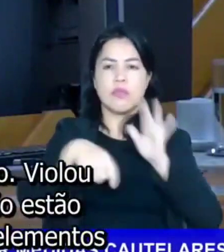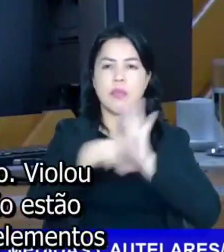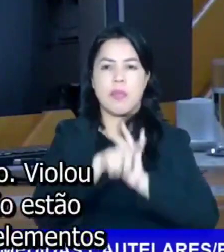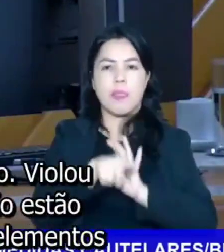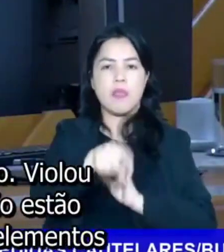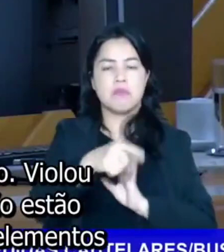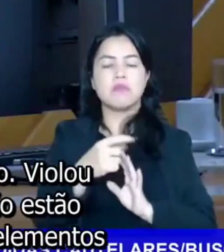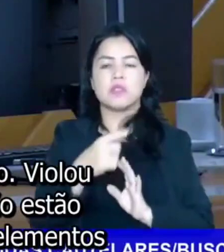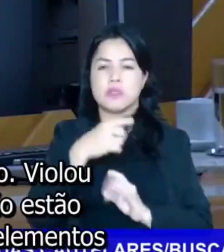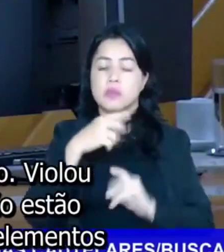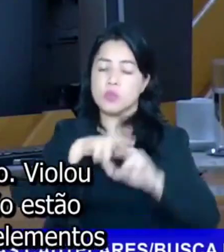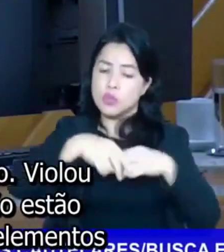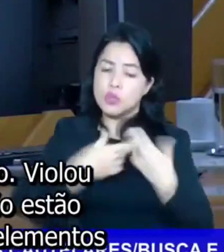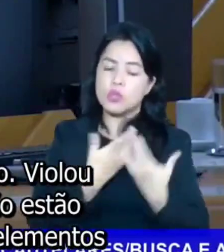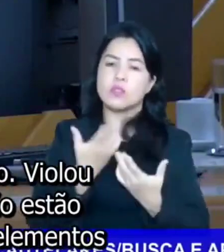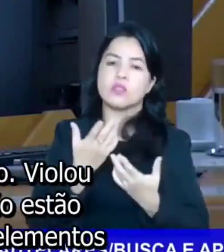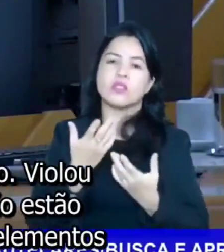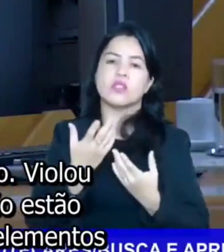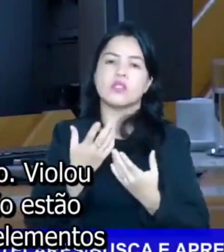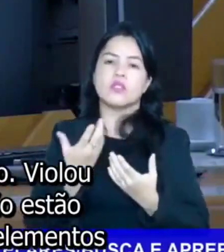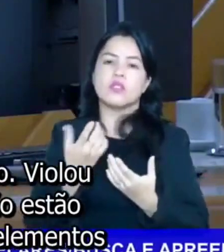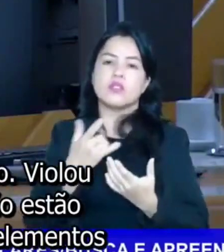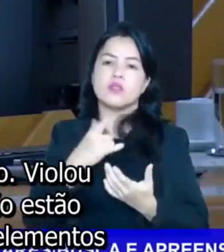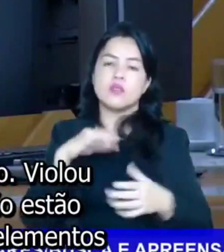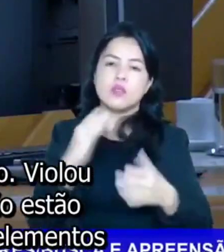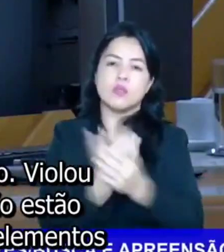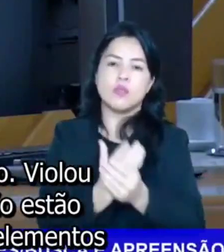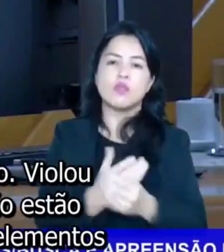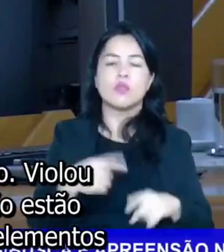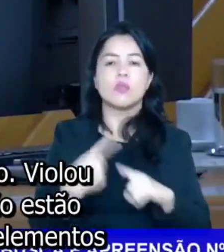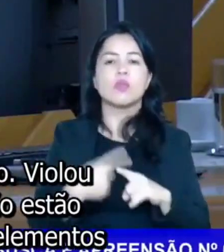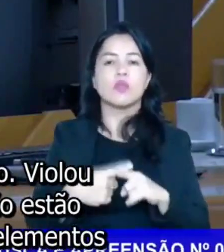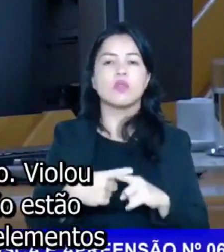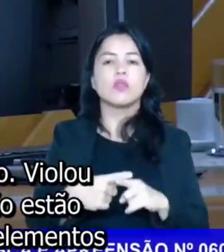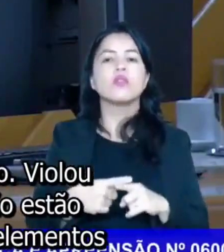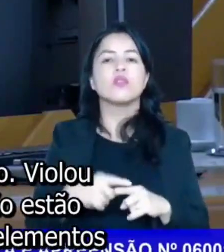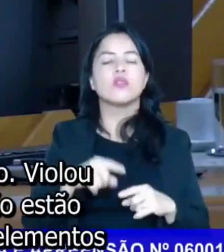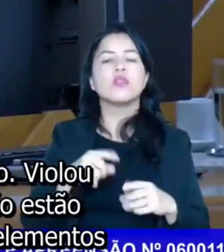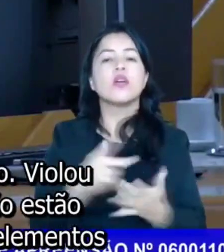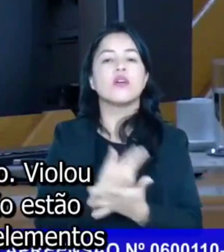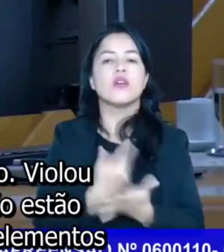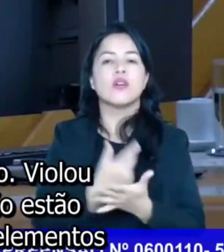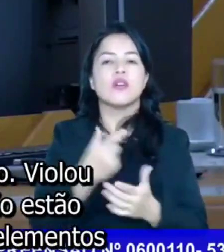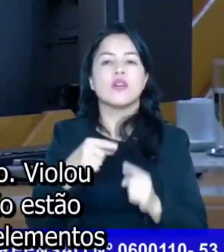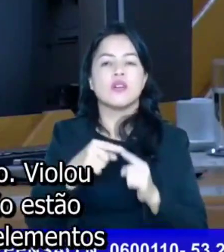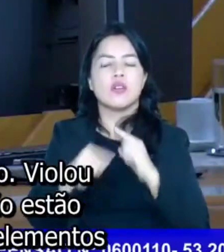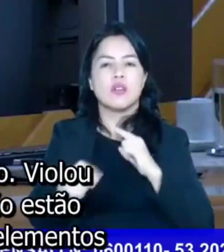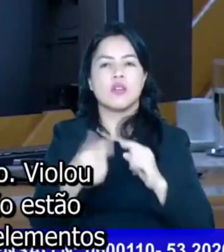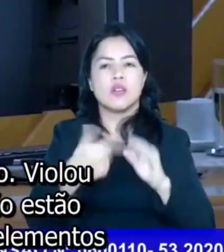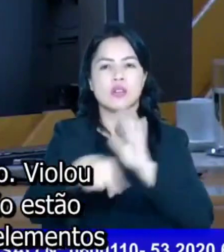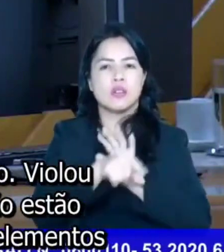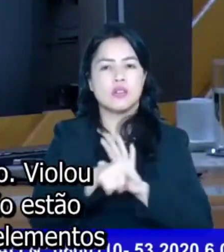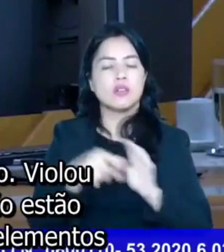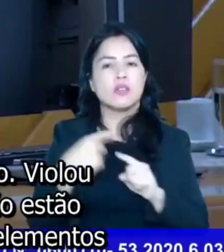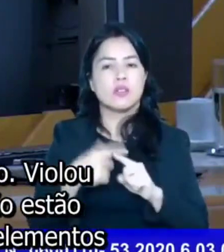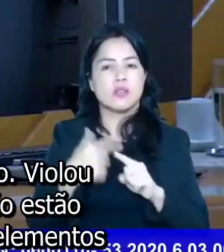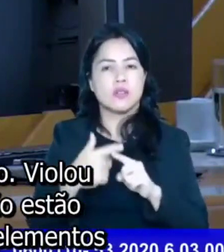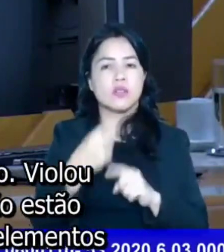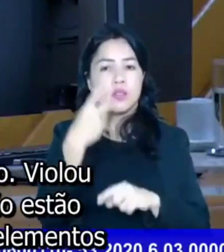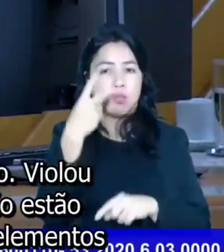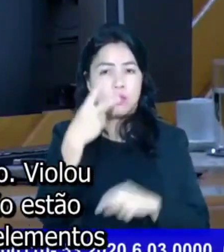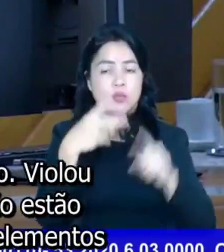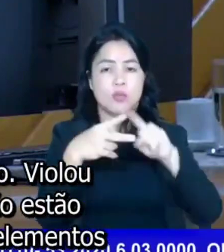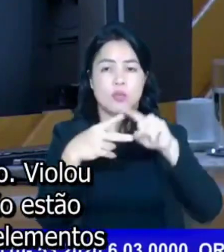foi o motivo do recurso. Violou por quê? Porque exigiu 2 requisitos que não estão previstos em lei. O